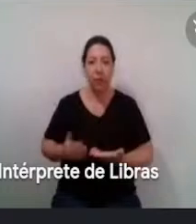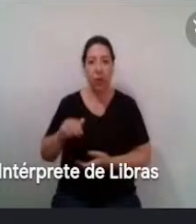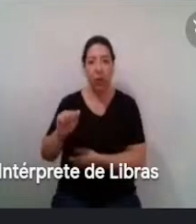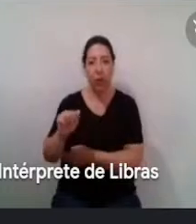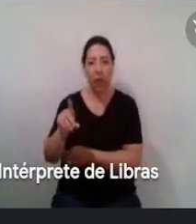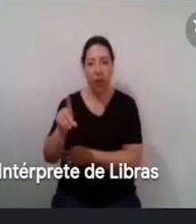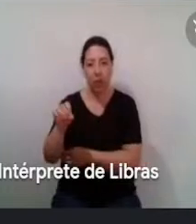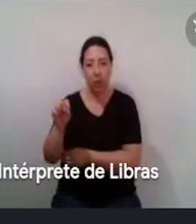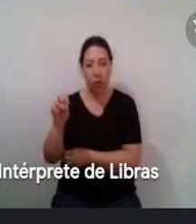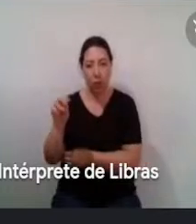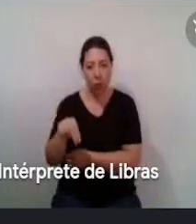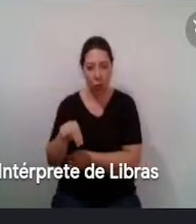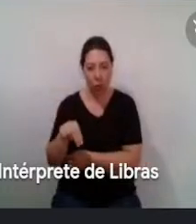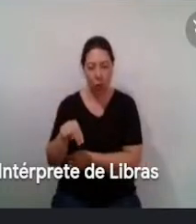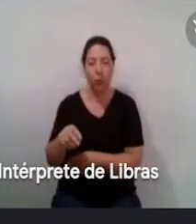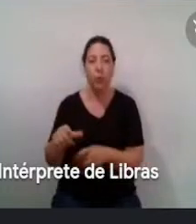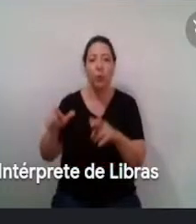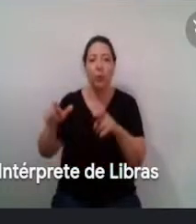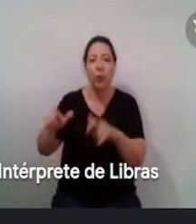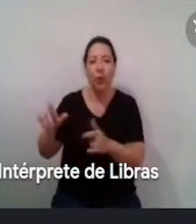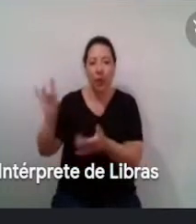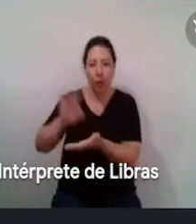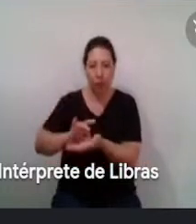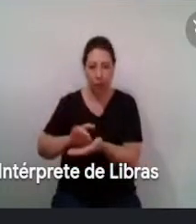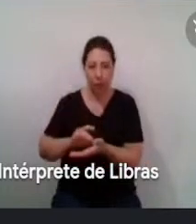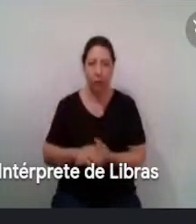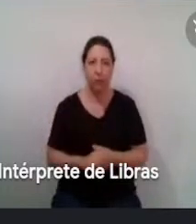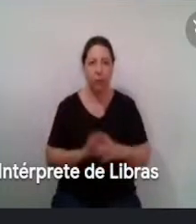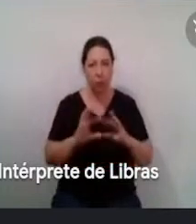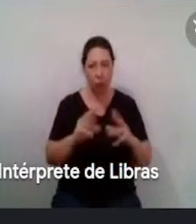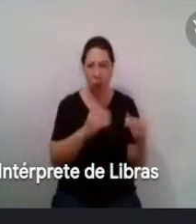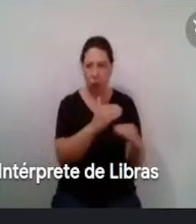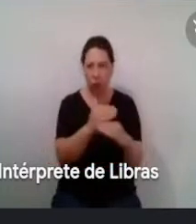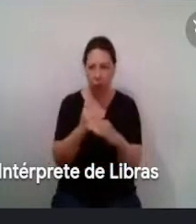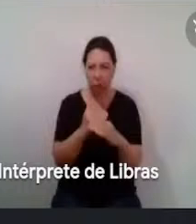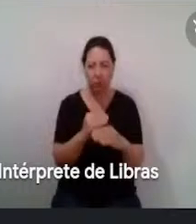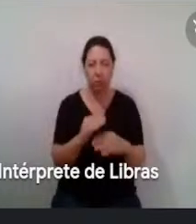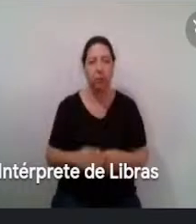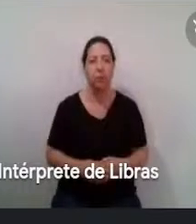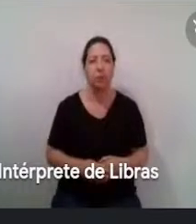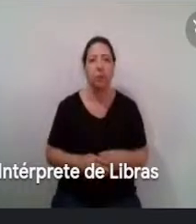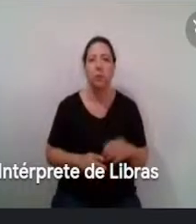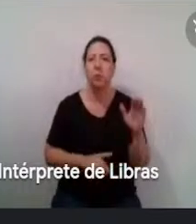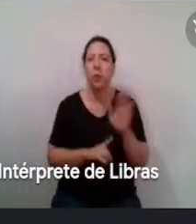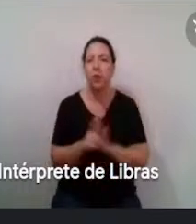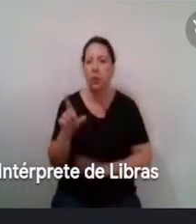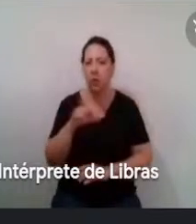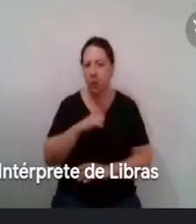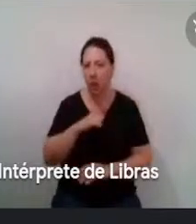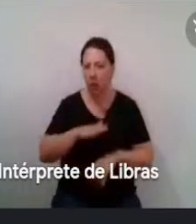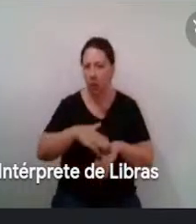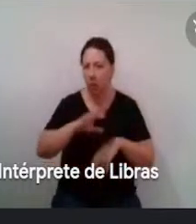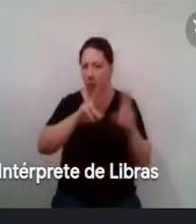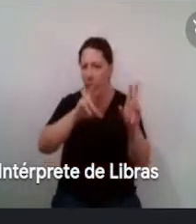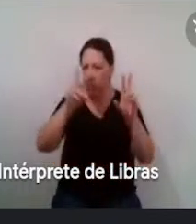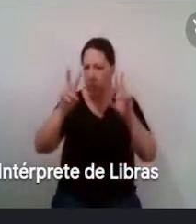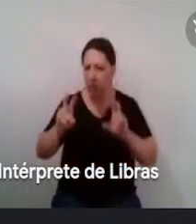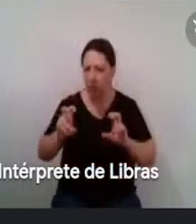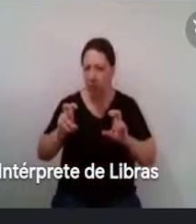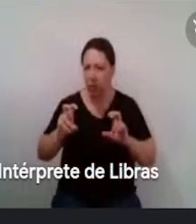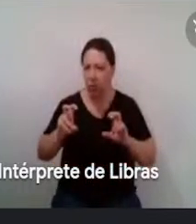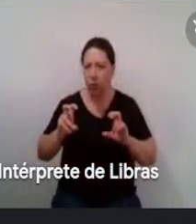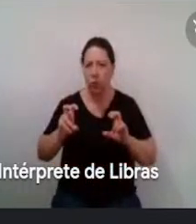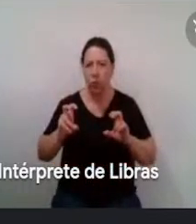ao seu órgão de origem. Unânime. Consulto, meus pares, se há alguma questão a ser tratada nessa sessão.